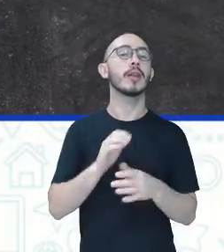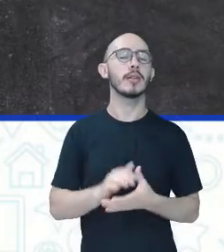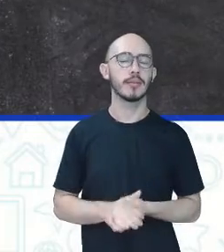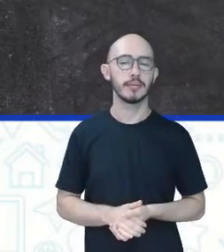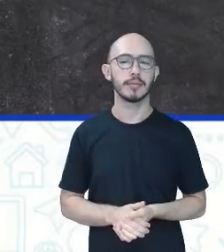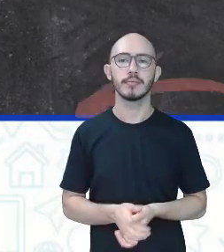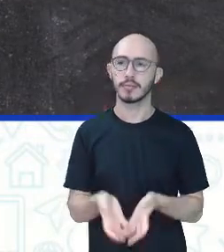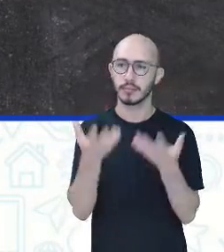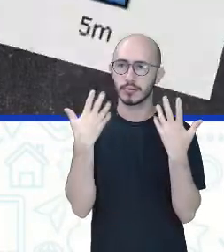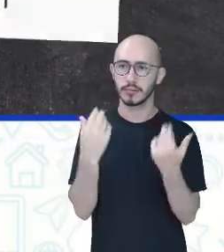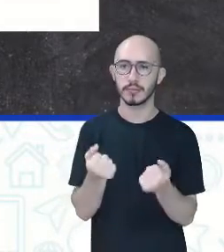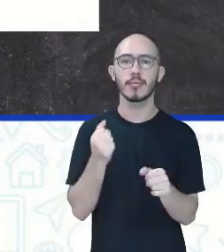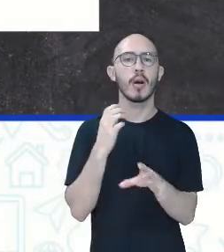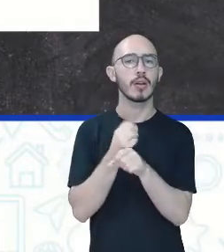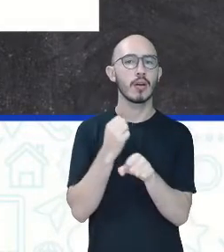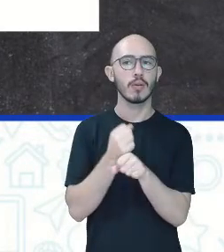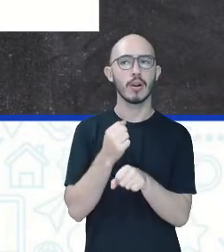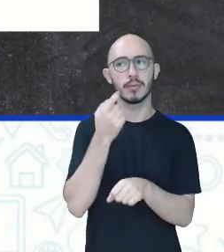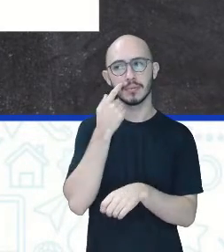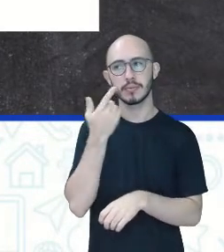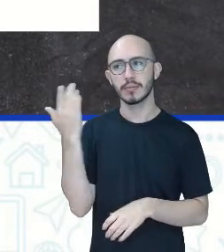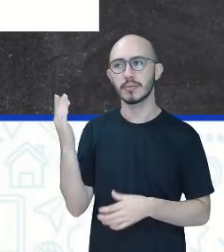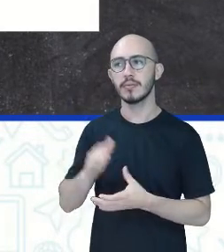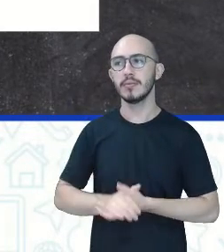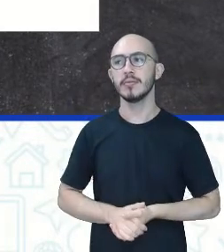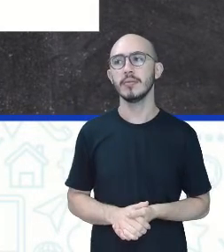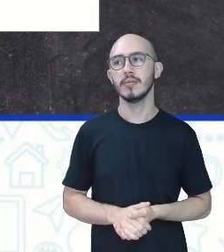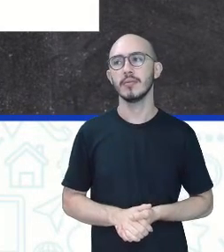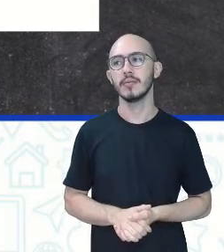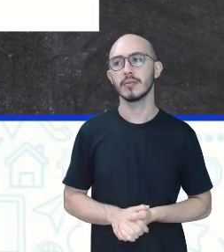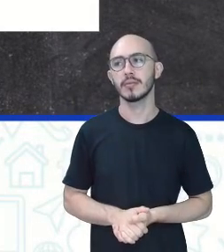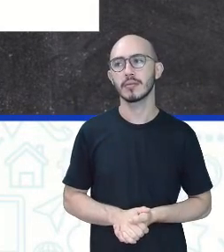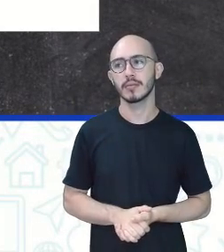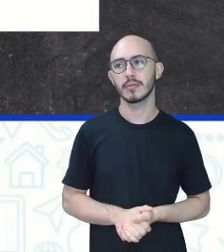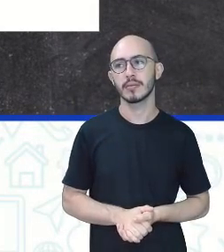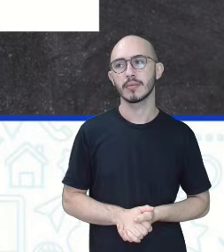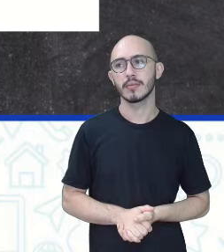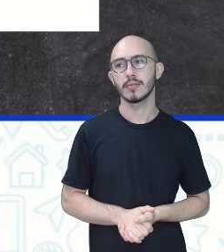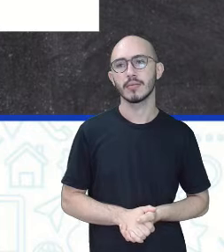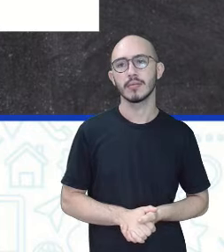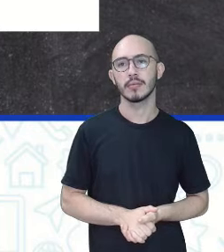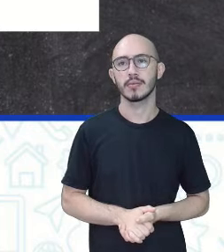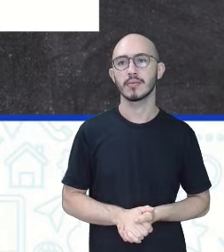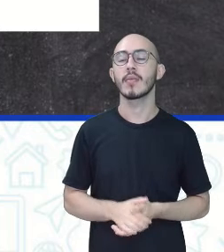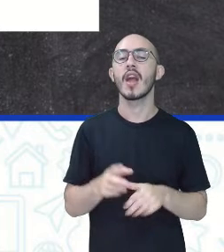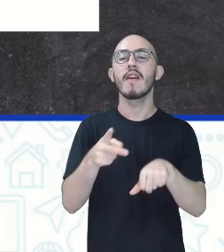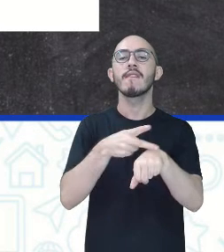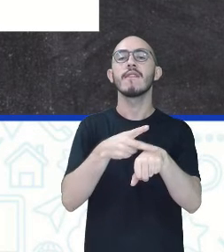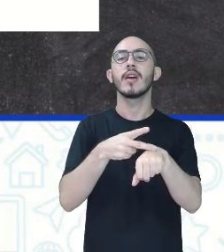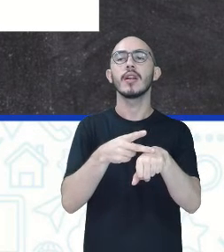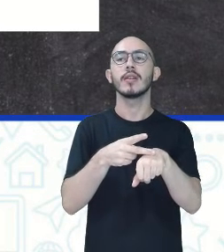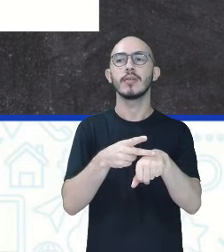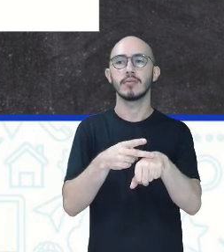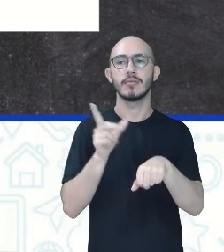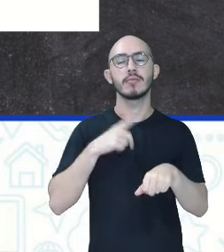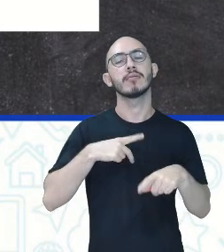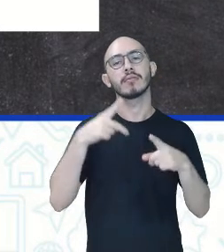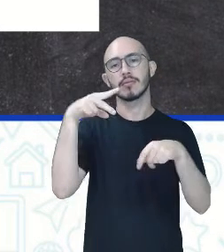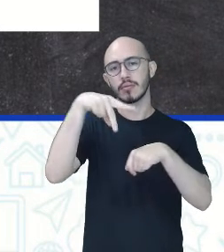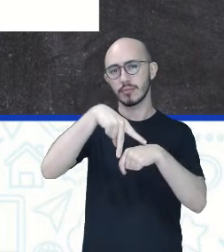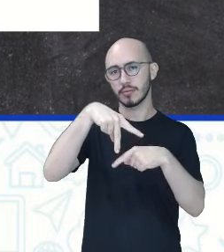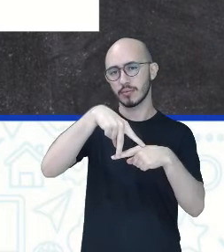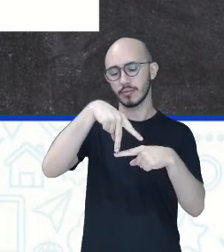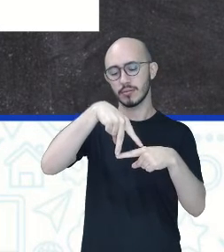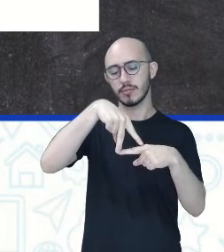vamos embora calcular aí o valor dessa área. Então, a partezinha verde aí é um